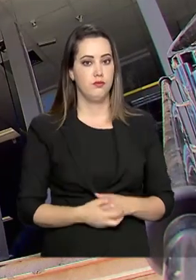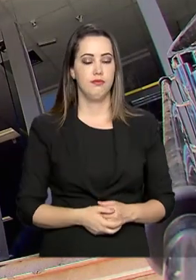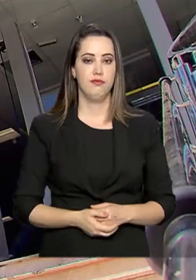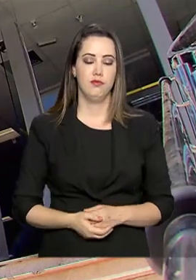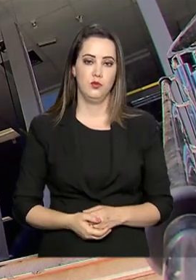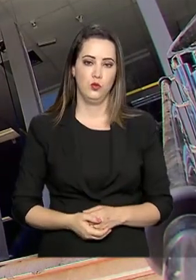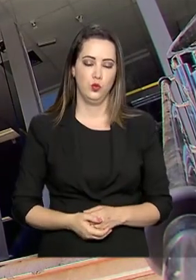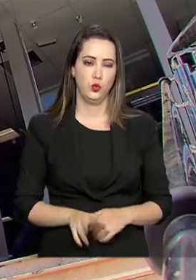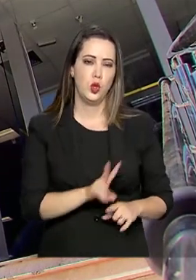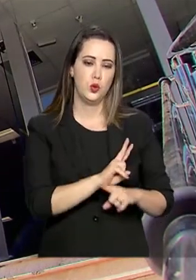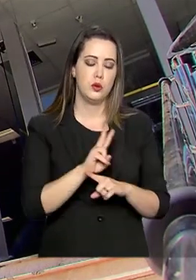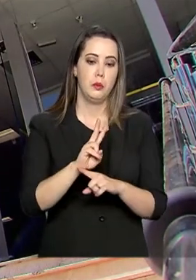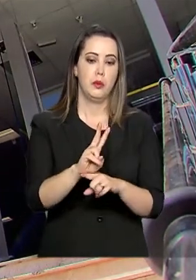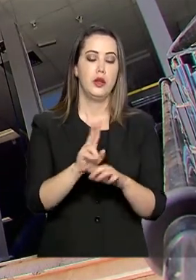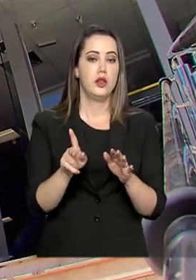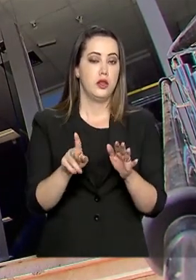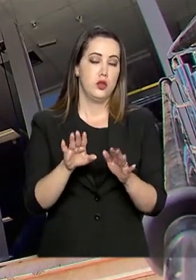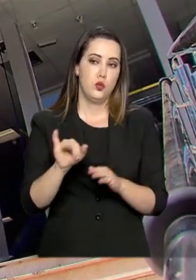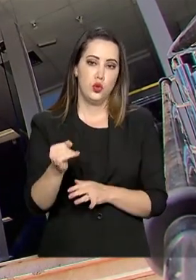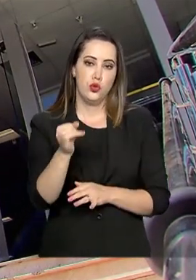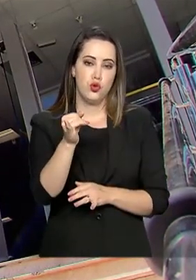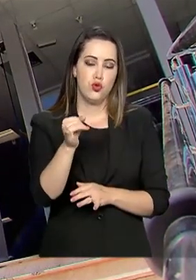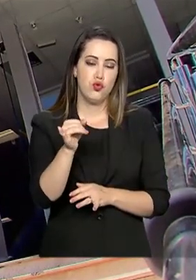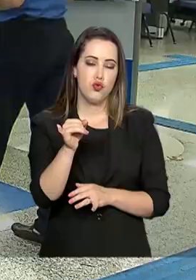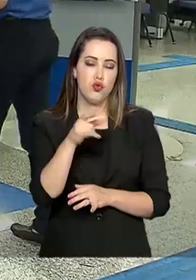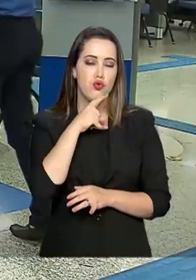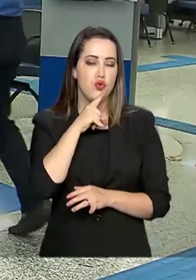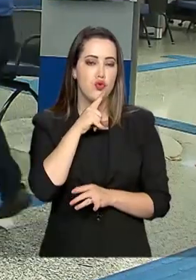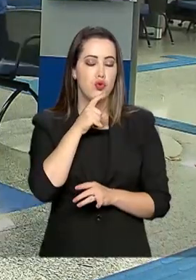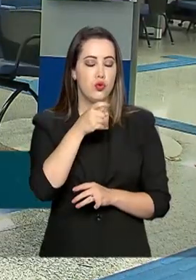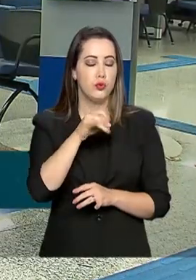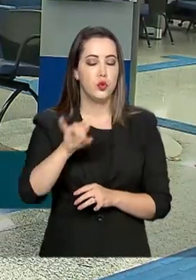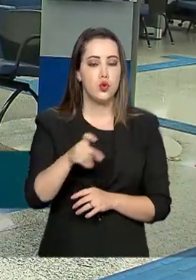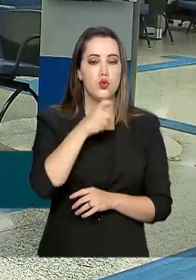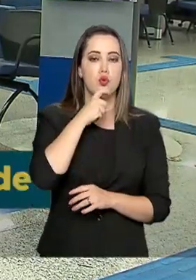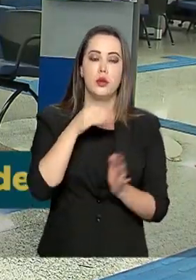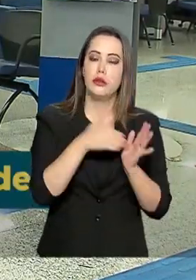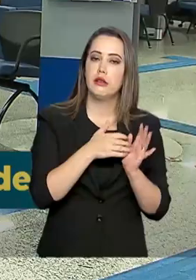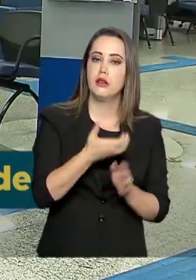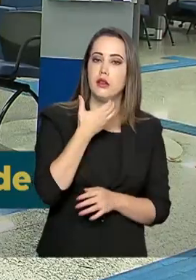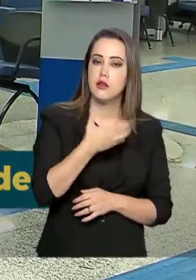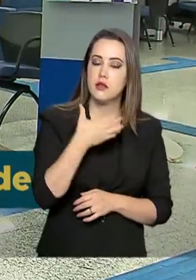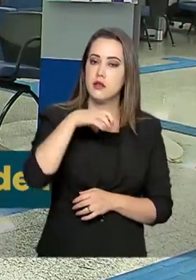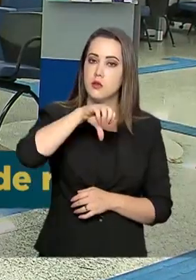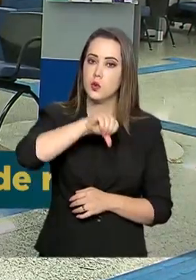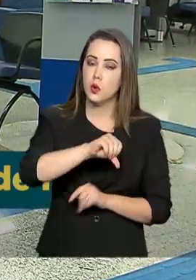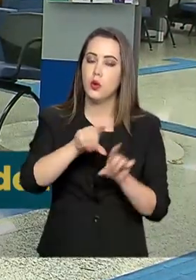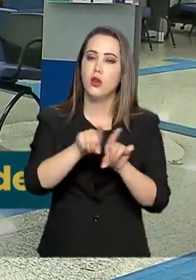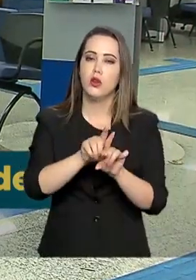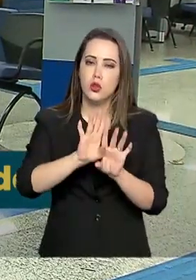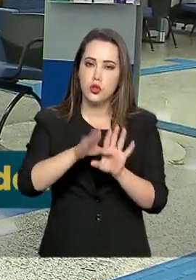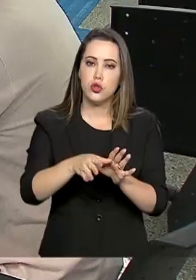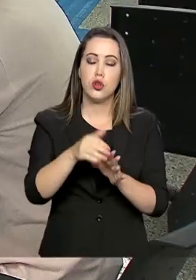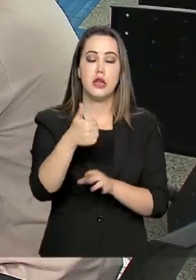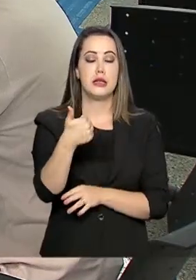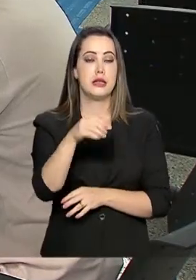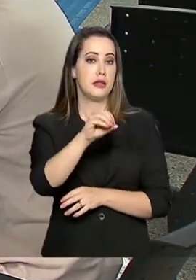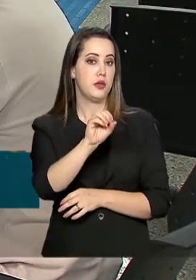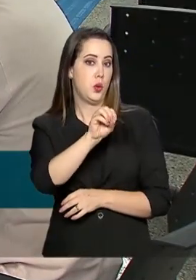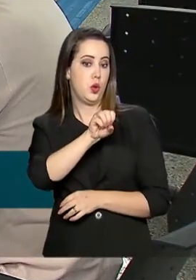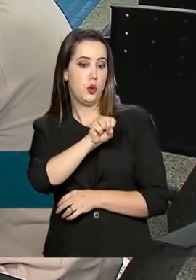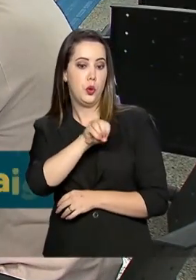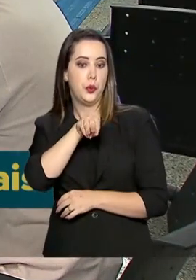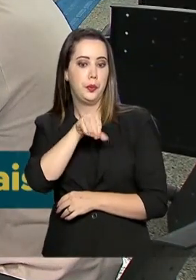Os empréstimos feitos de julho a dezembro de 2019 totalizaram 108 bilhões e meio de reais e